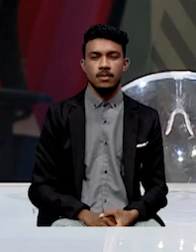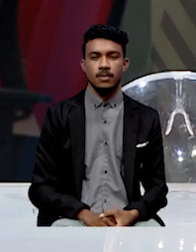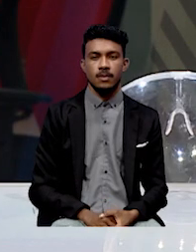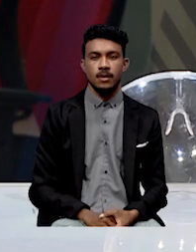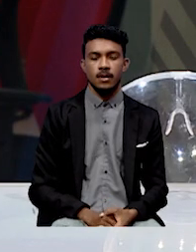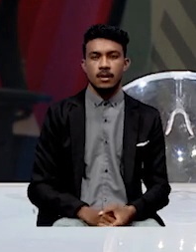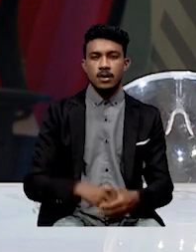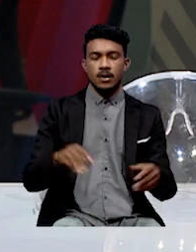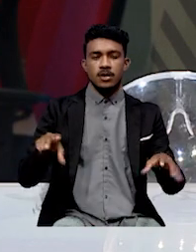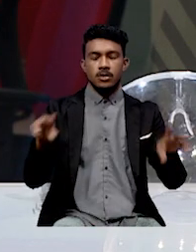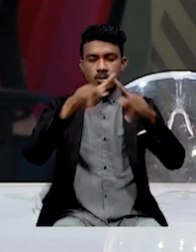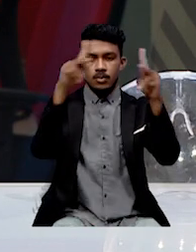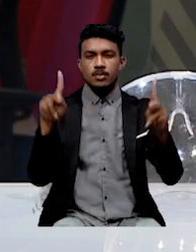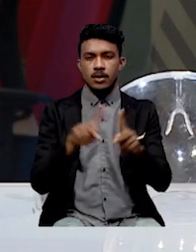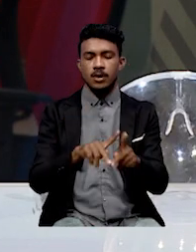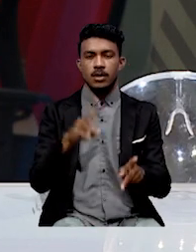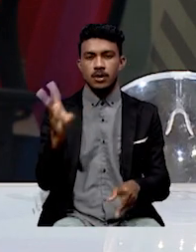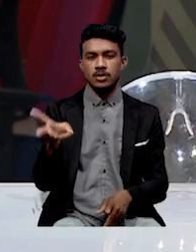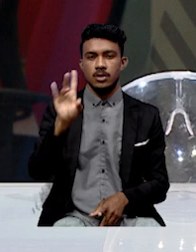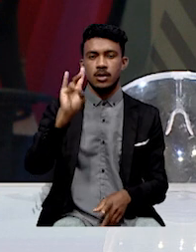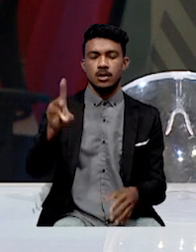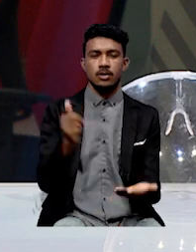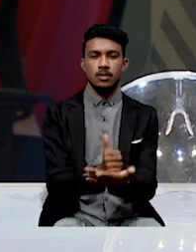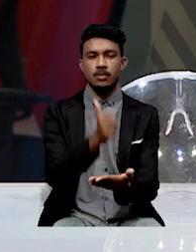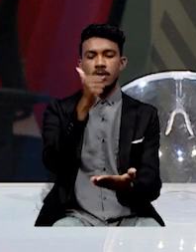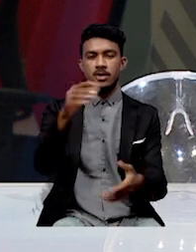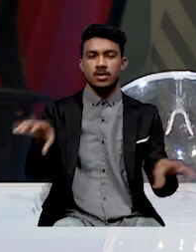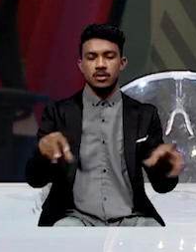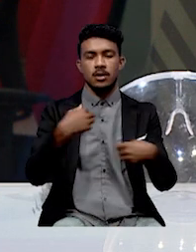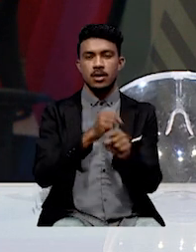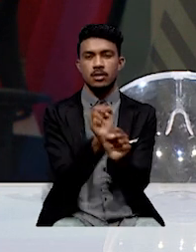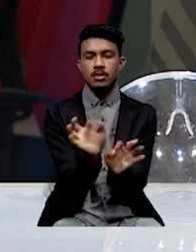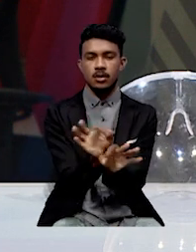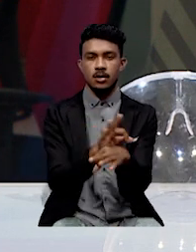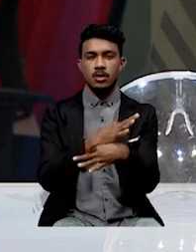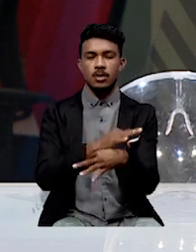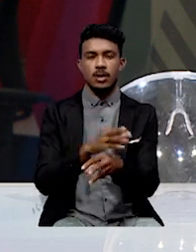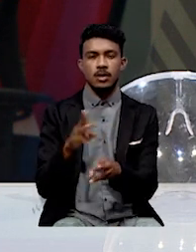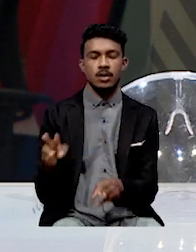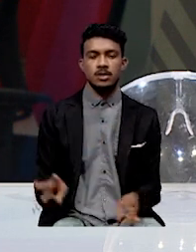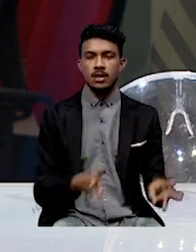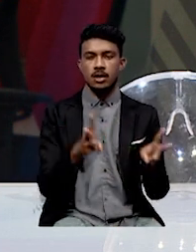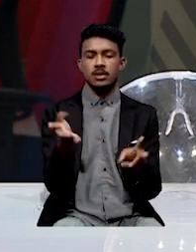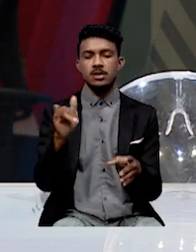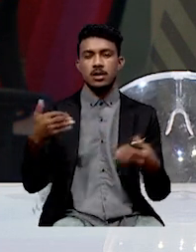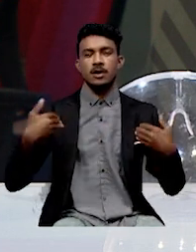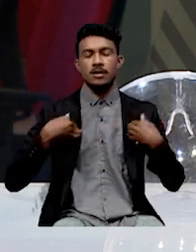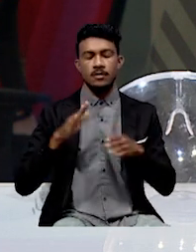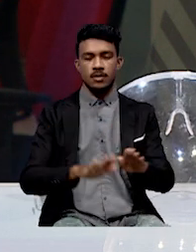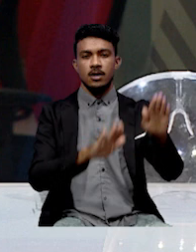Kompanya lokal neng nulu racing itu menantender ho di halo manutensaun by strada sira i hari rural.